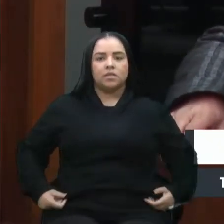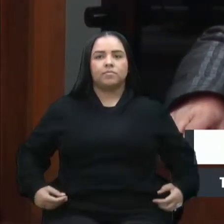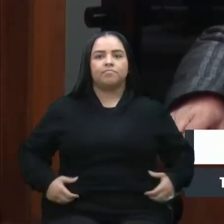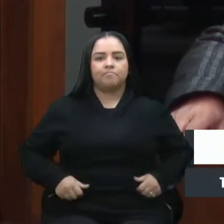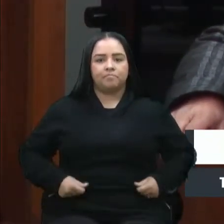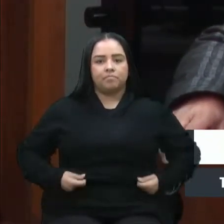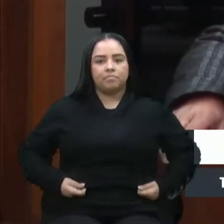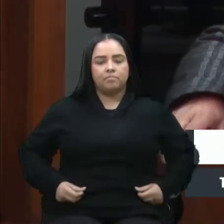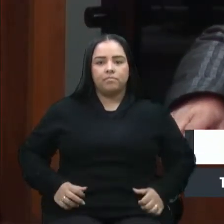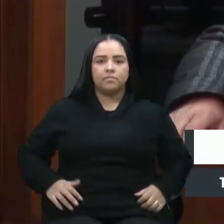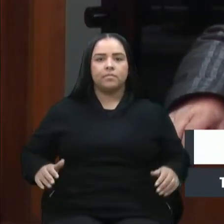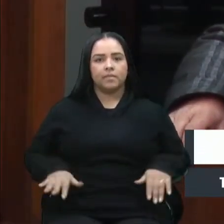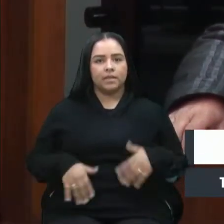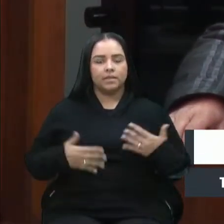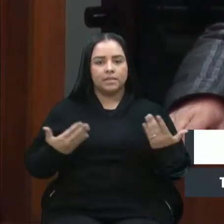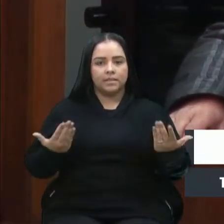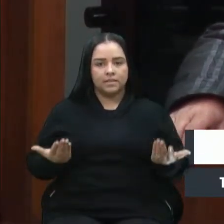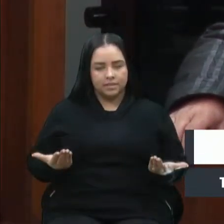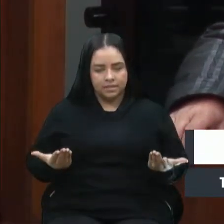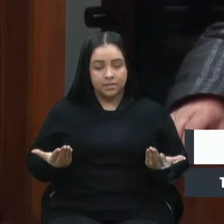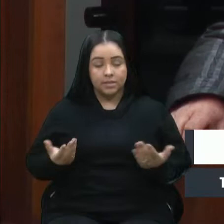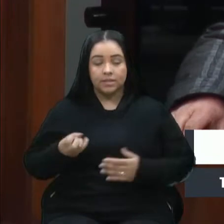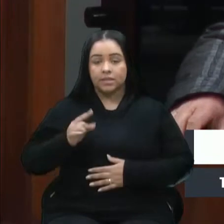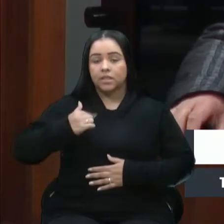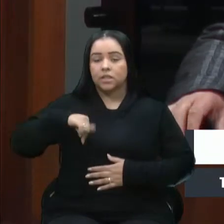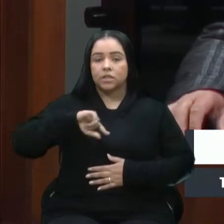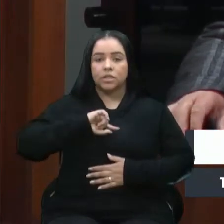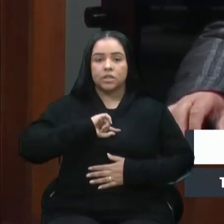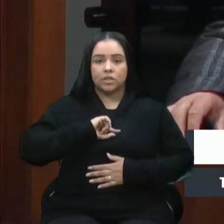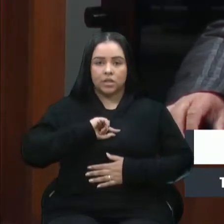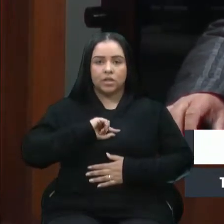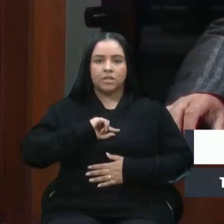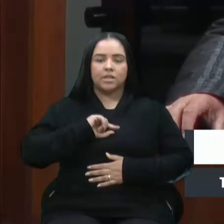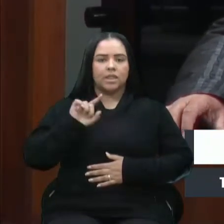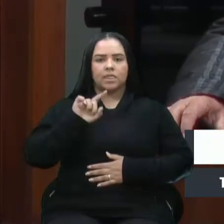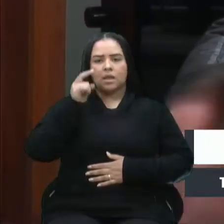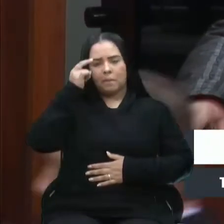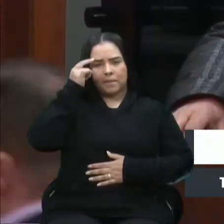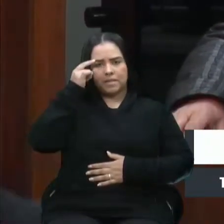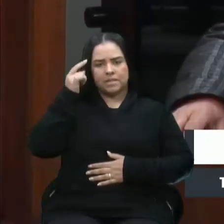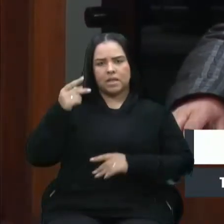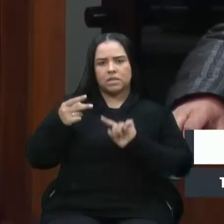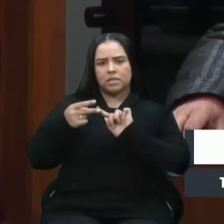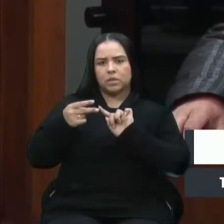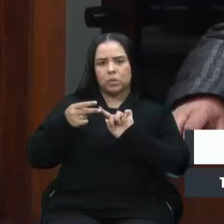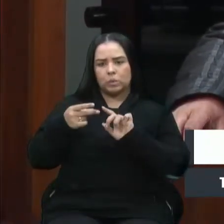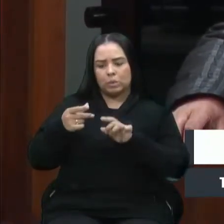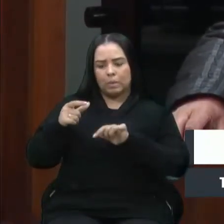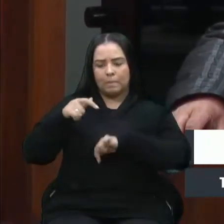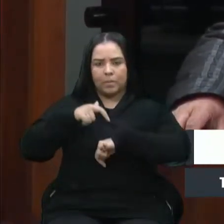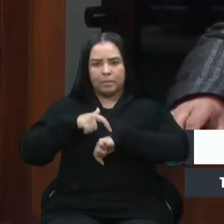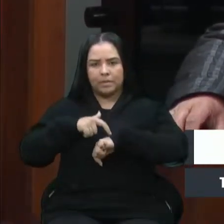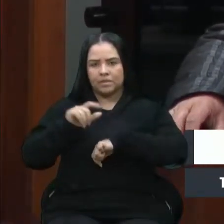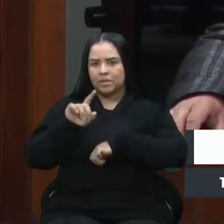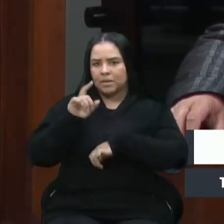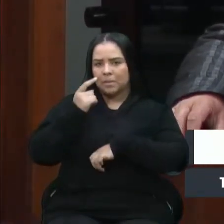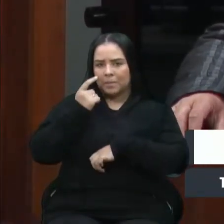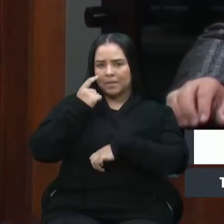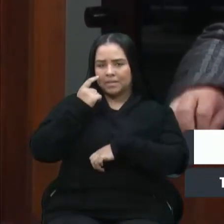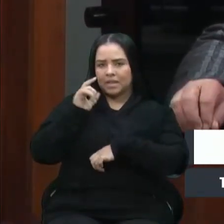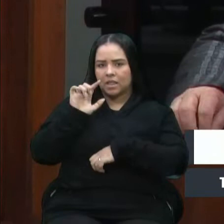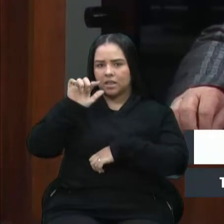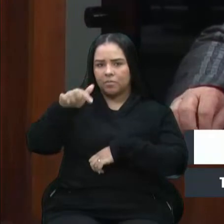Então porque senão se a gente não pensar no segundo momento não pensar no segundo momento